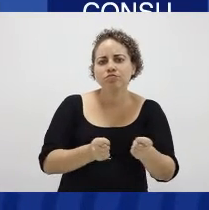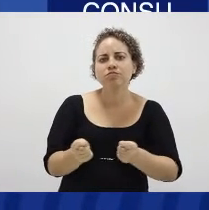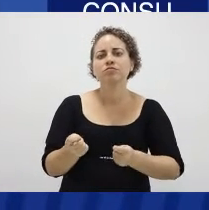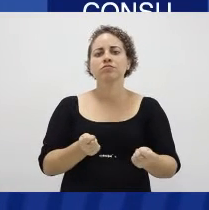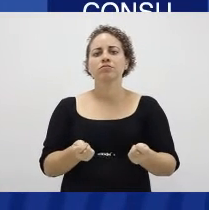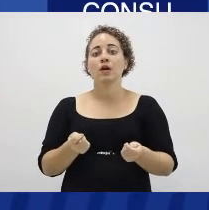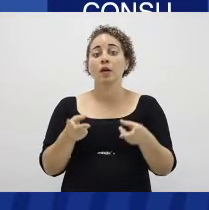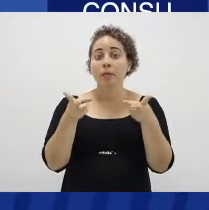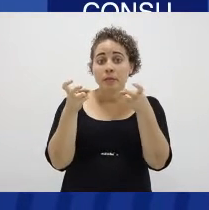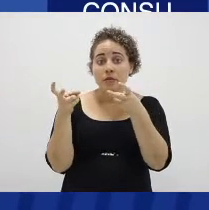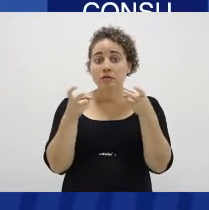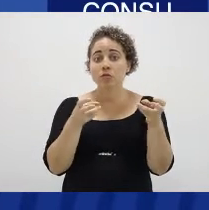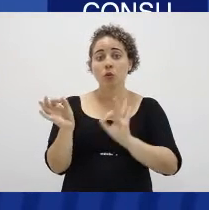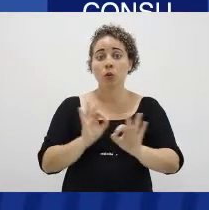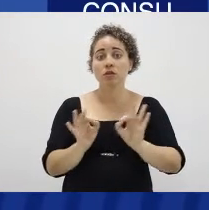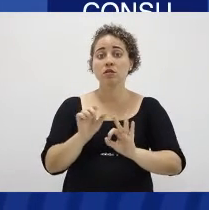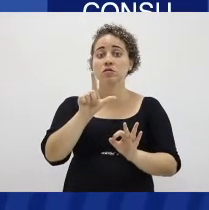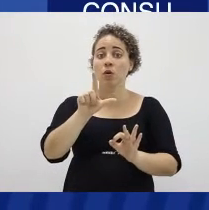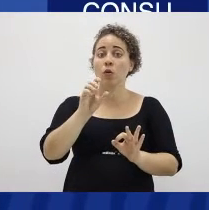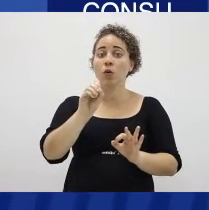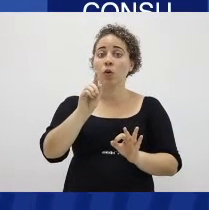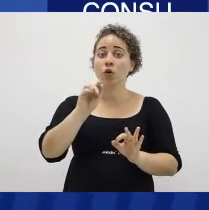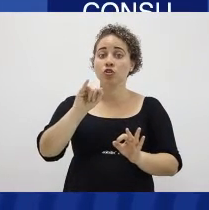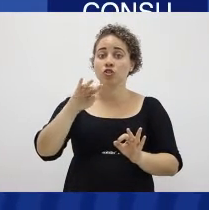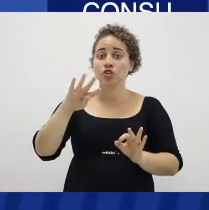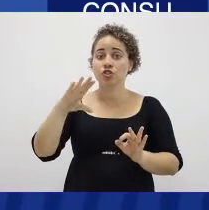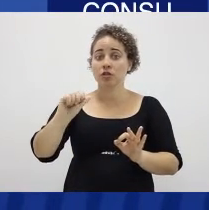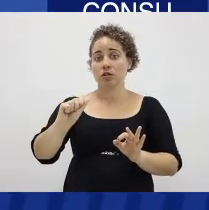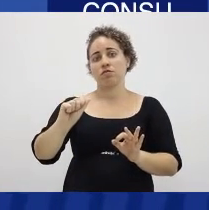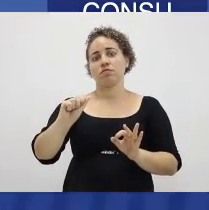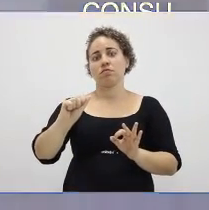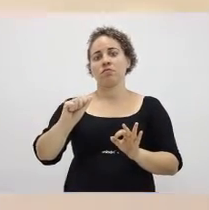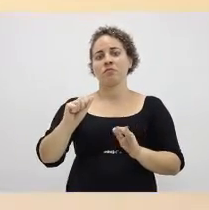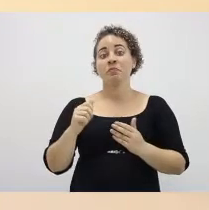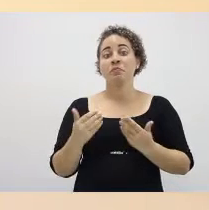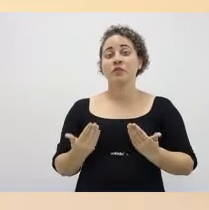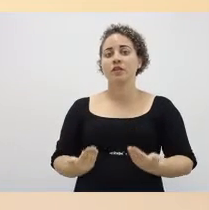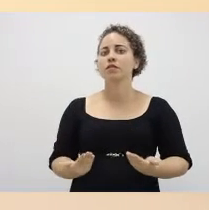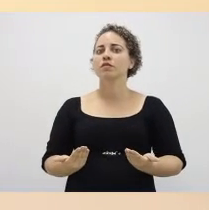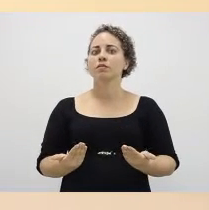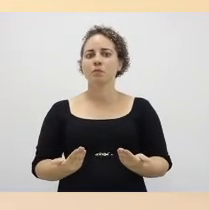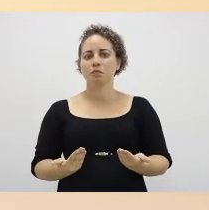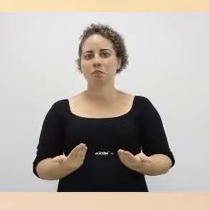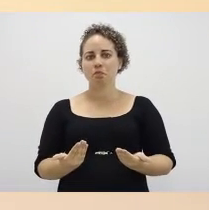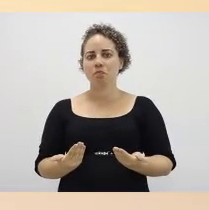logística, o SCM ele vai trabalhar. Então, por exemplo, vamos